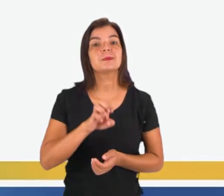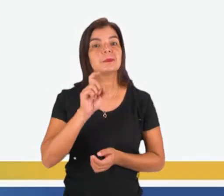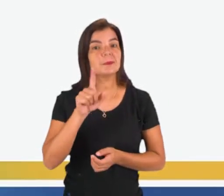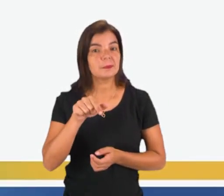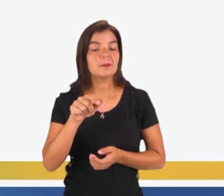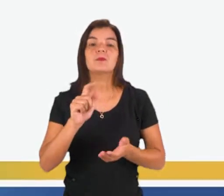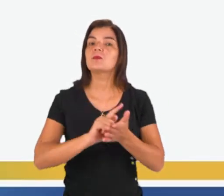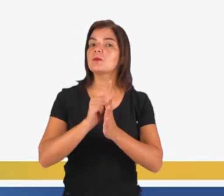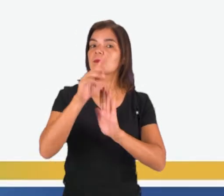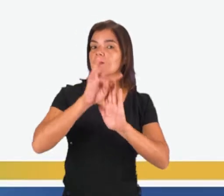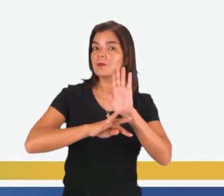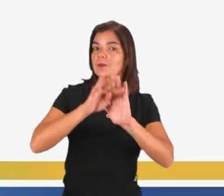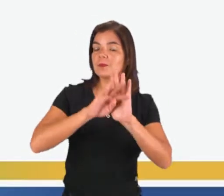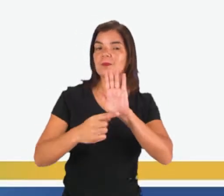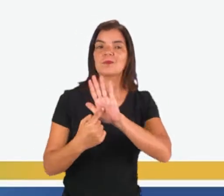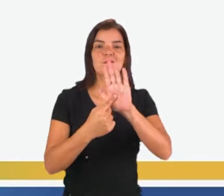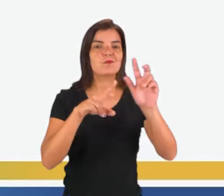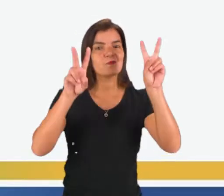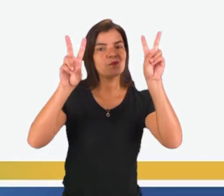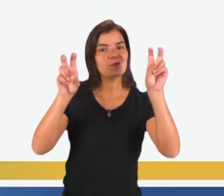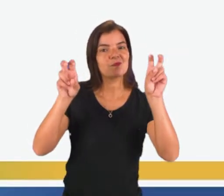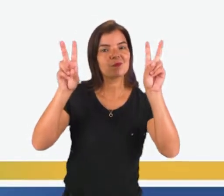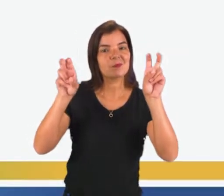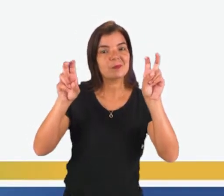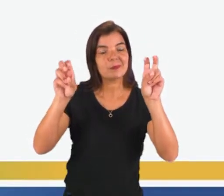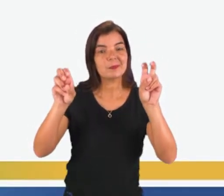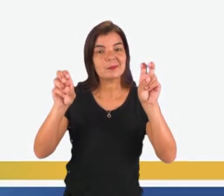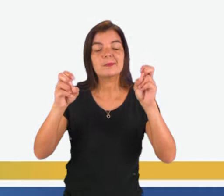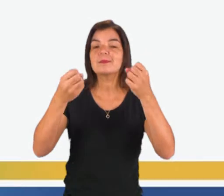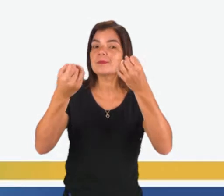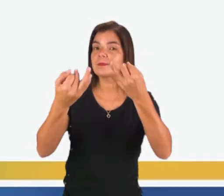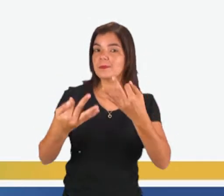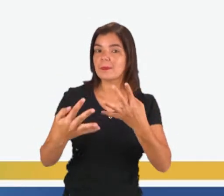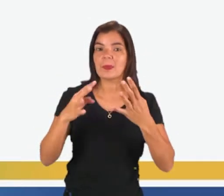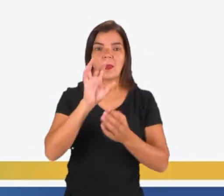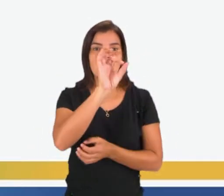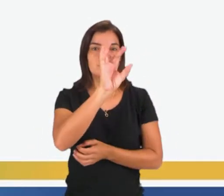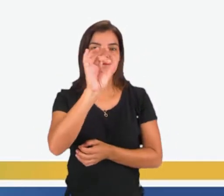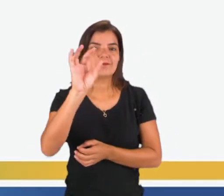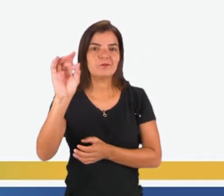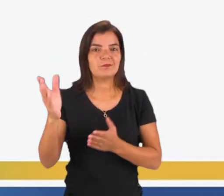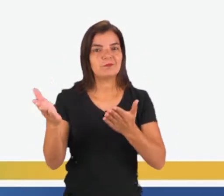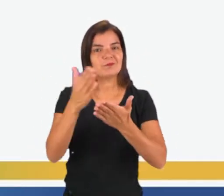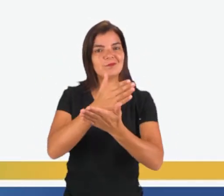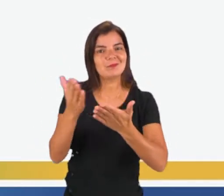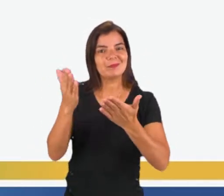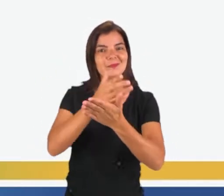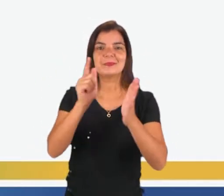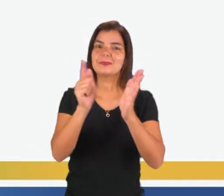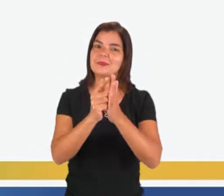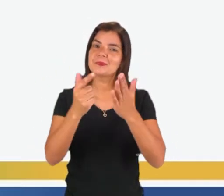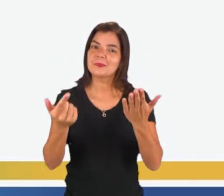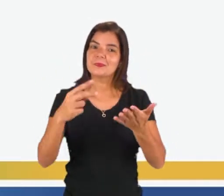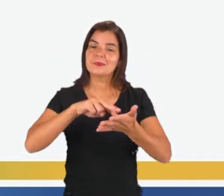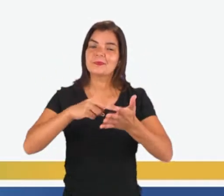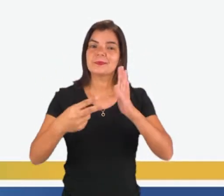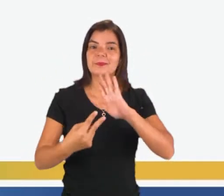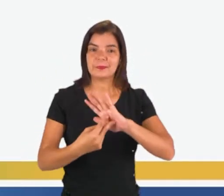editoriais que apresentam os assuntos que serão abordados em cada seção do jornal, ou